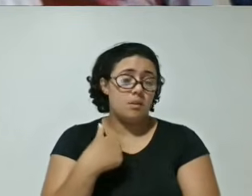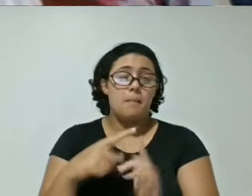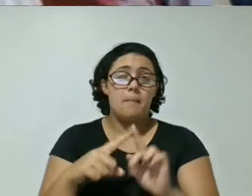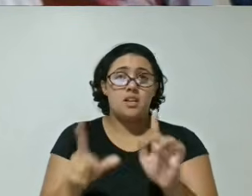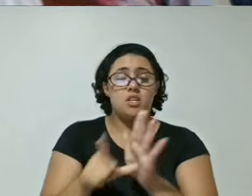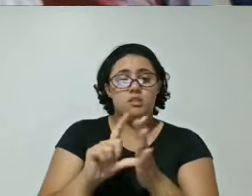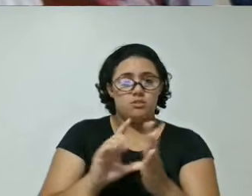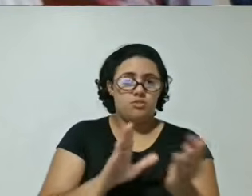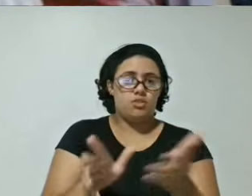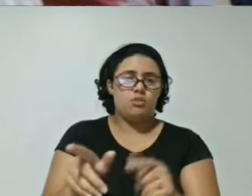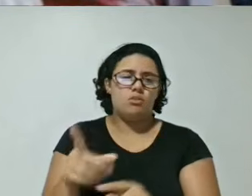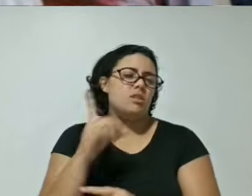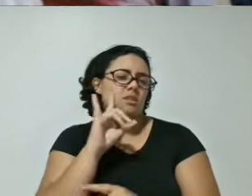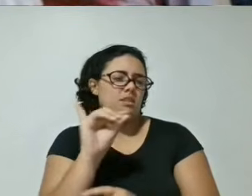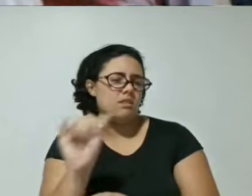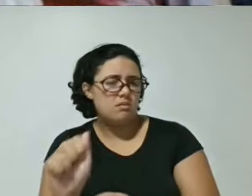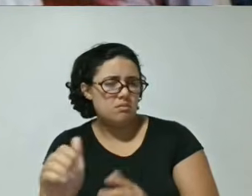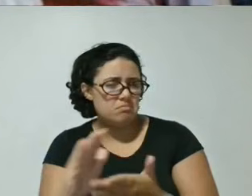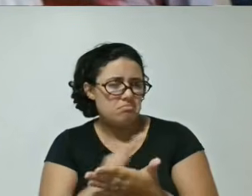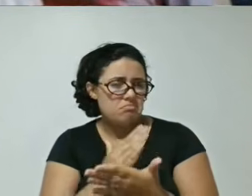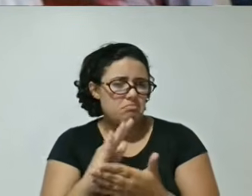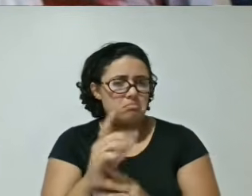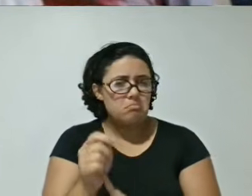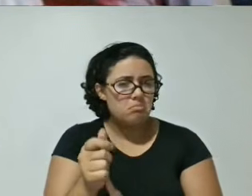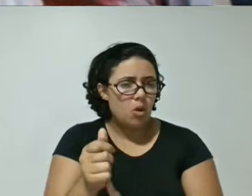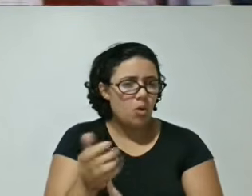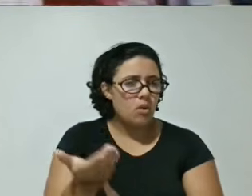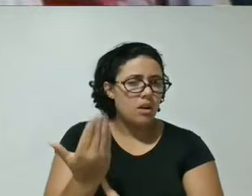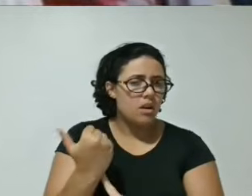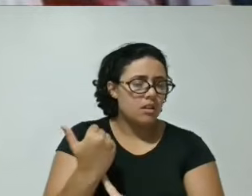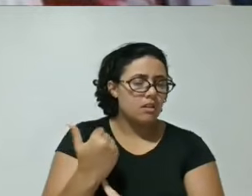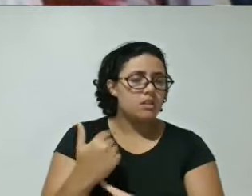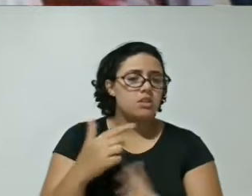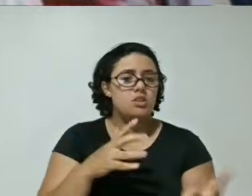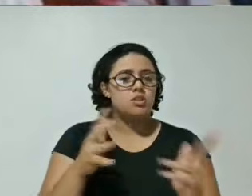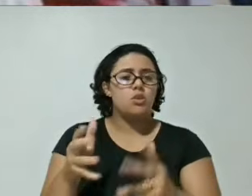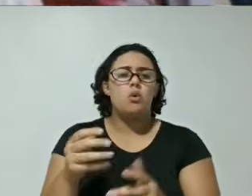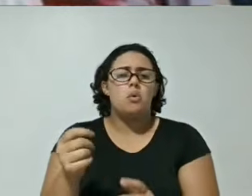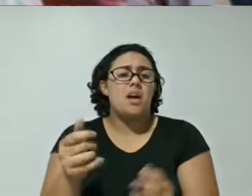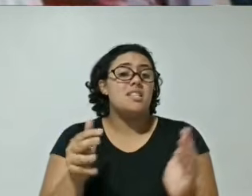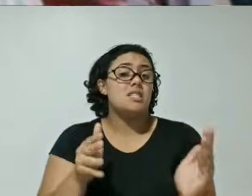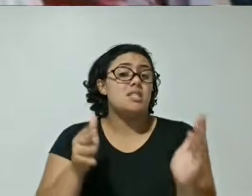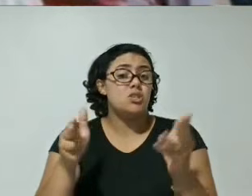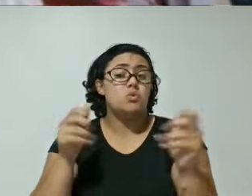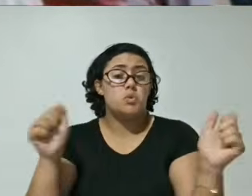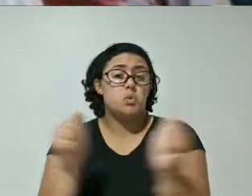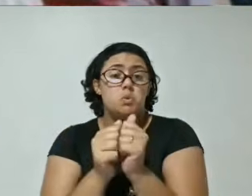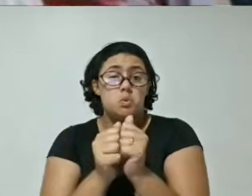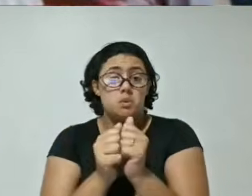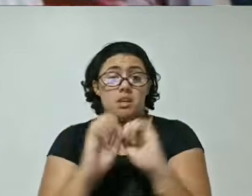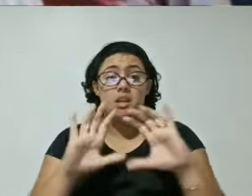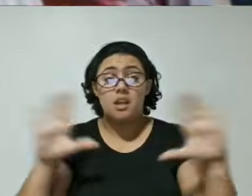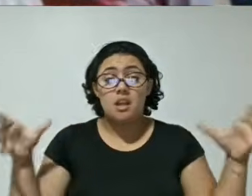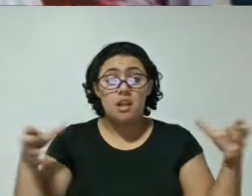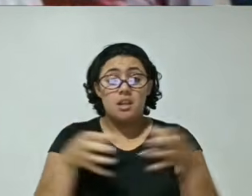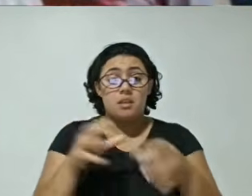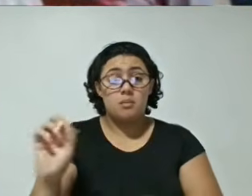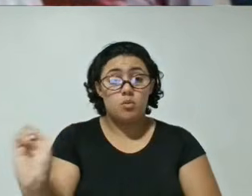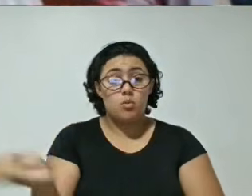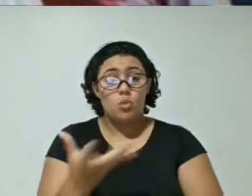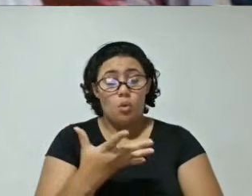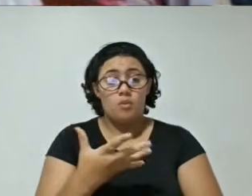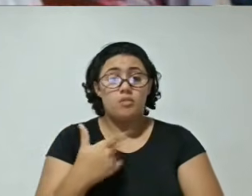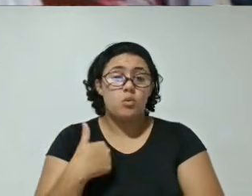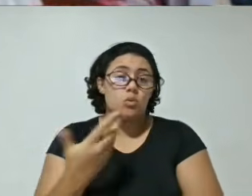mês antes de mim, e estava naquele processo de adaptação, e a gente chegou praticamente junto ali, né? Era uma equipe que chegava ali. E hoje que eu sou